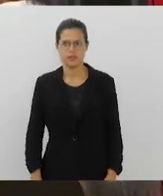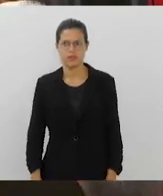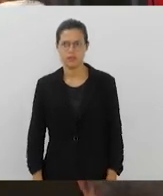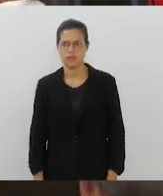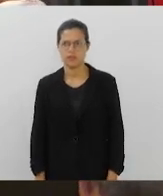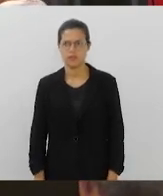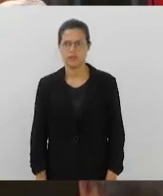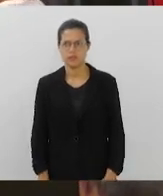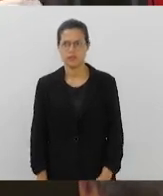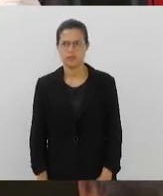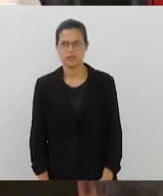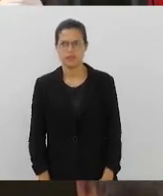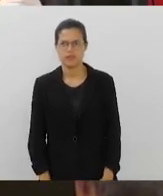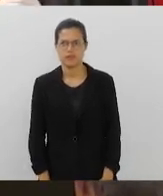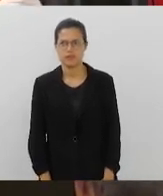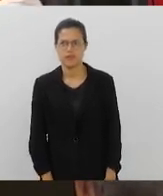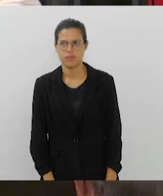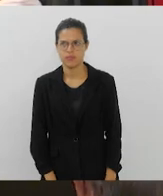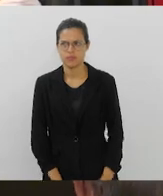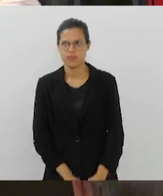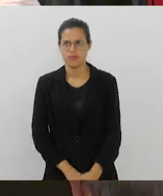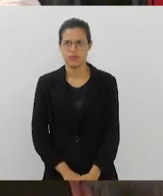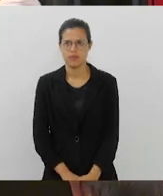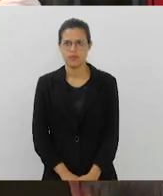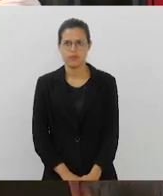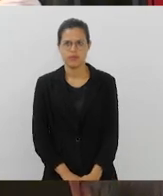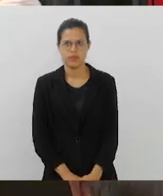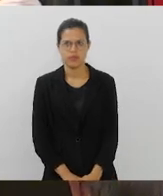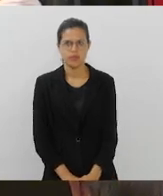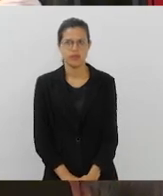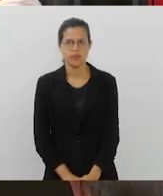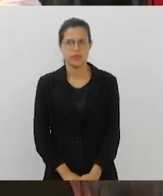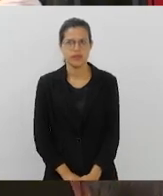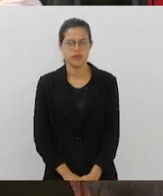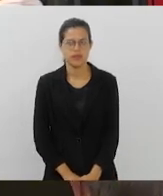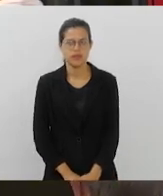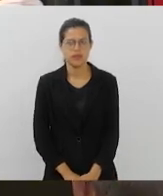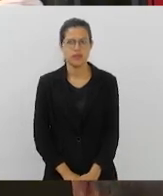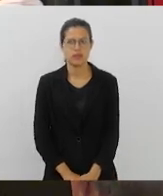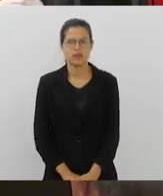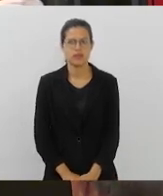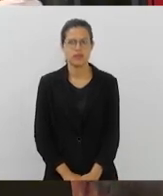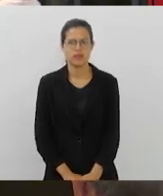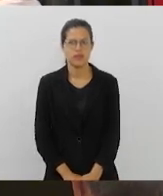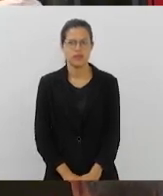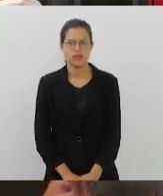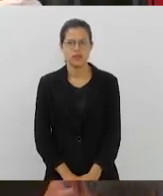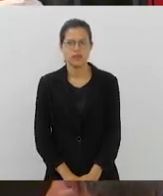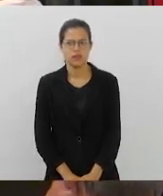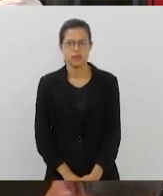Derrubar ele, hein, Rafa? Derrubar ele. Tá mole não, hein, Rafa?